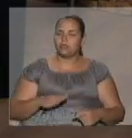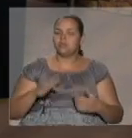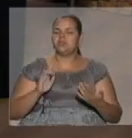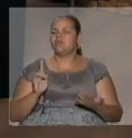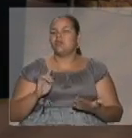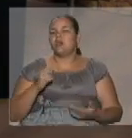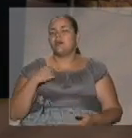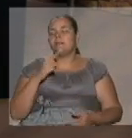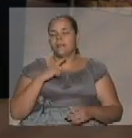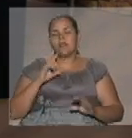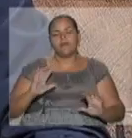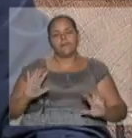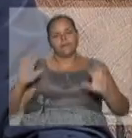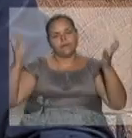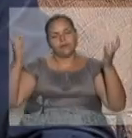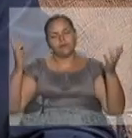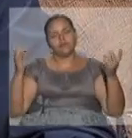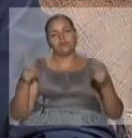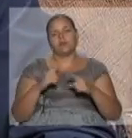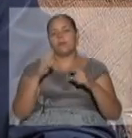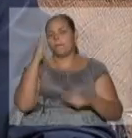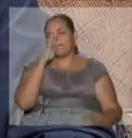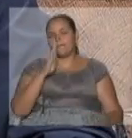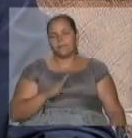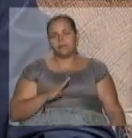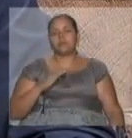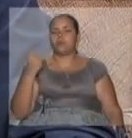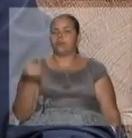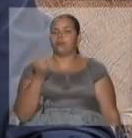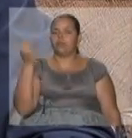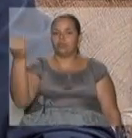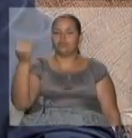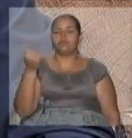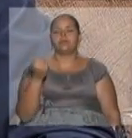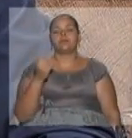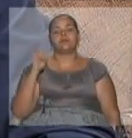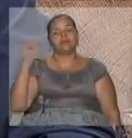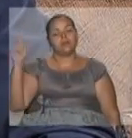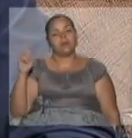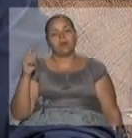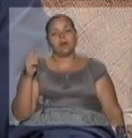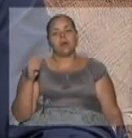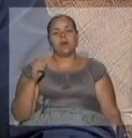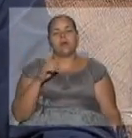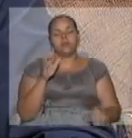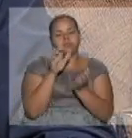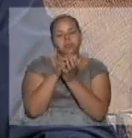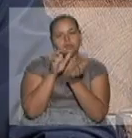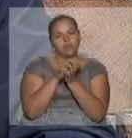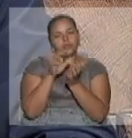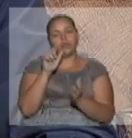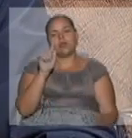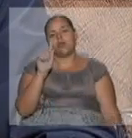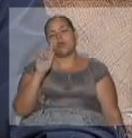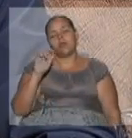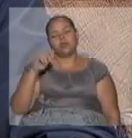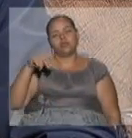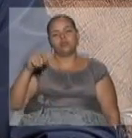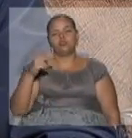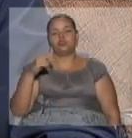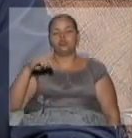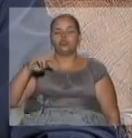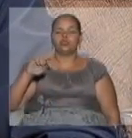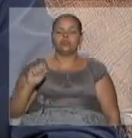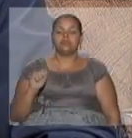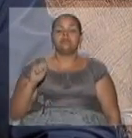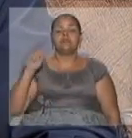para a gente tem muitos festivais aí pelo Brasil, muitos festivais importantes, Garanhuns lá em Pernambuco, de música instrumental,